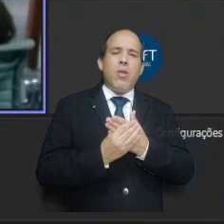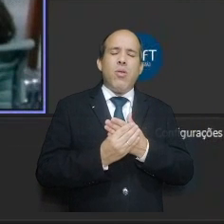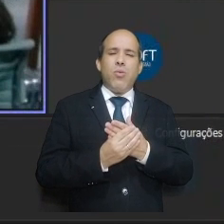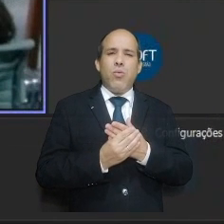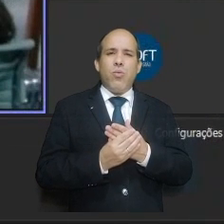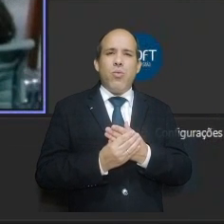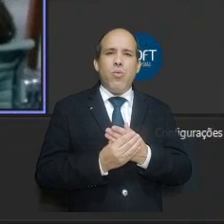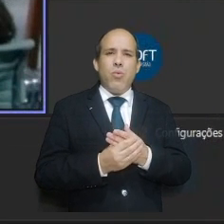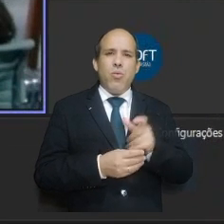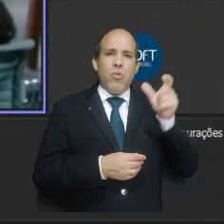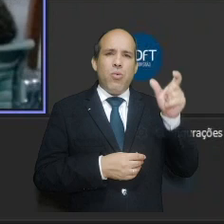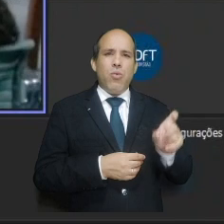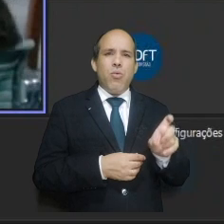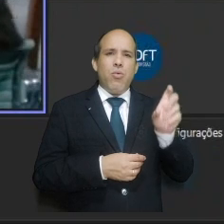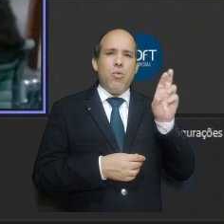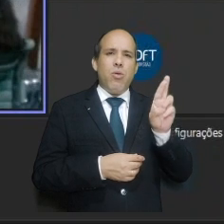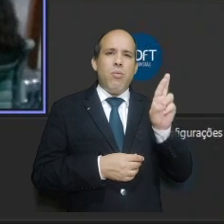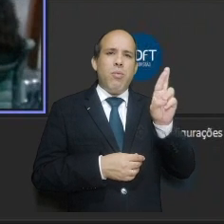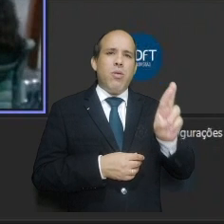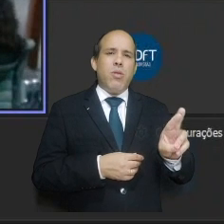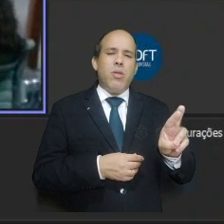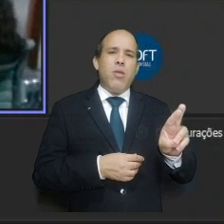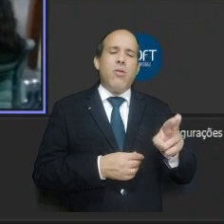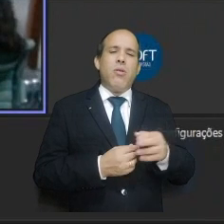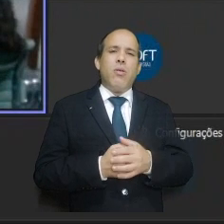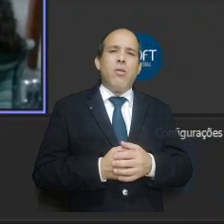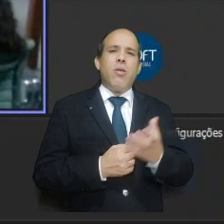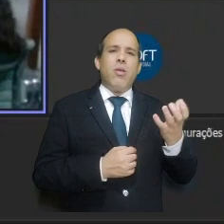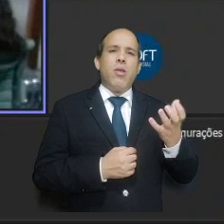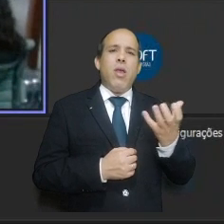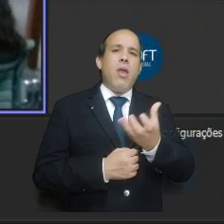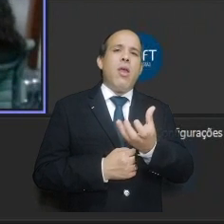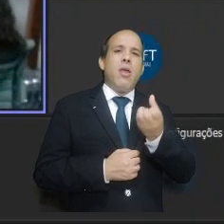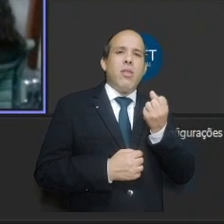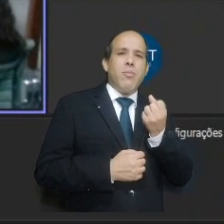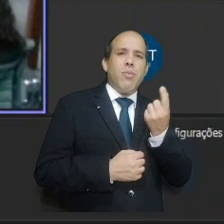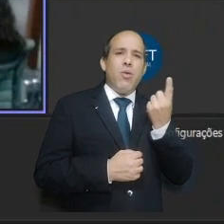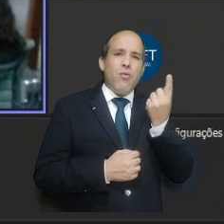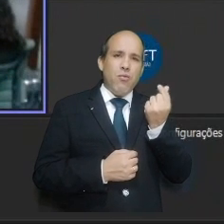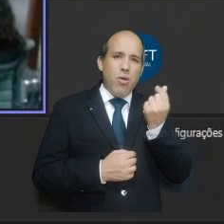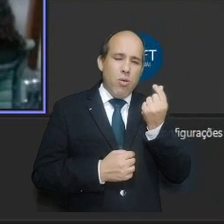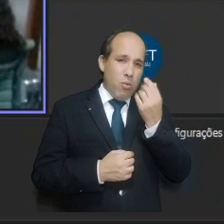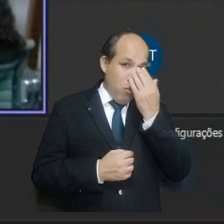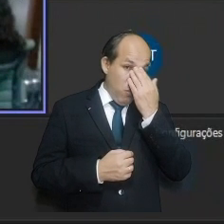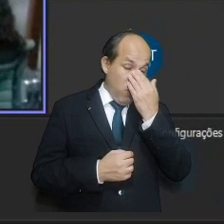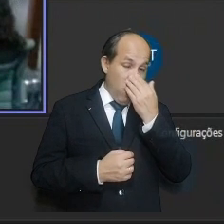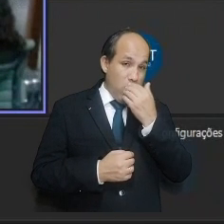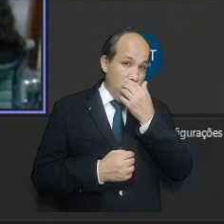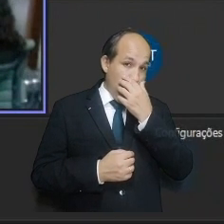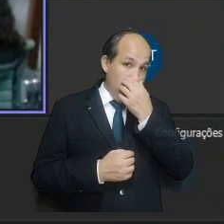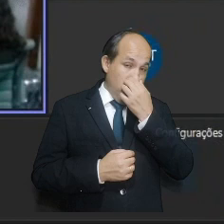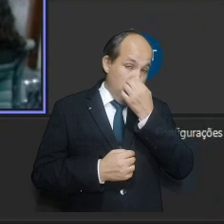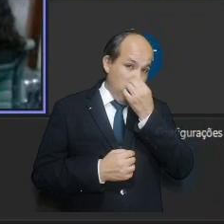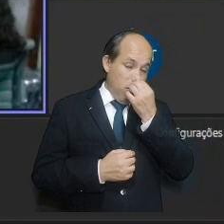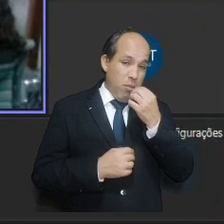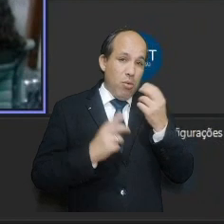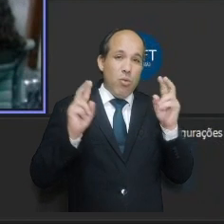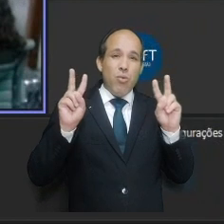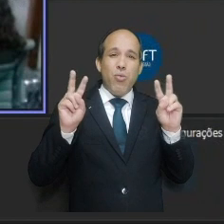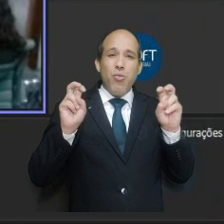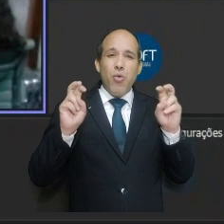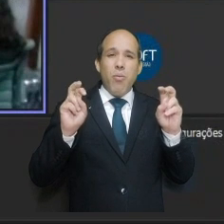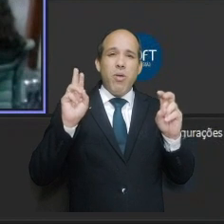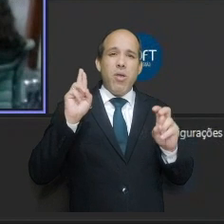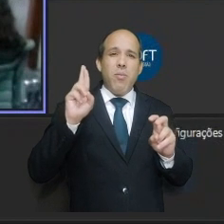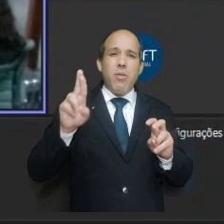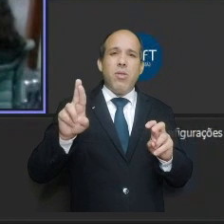Trata-se do processo onde um representante pleiteia o recebimento de valores